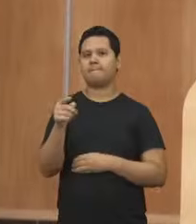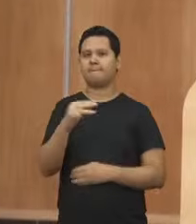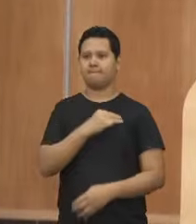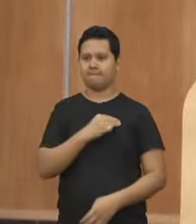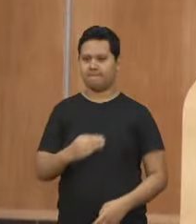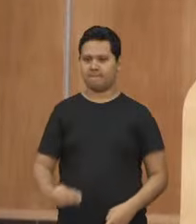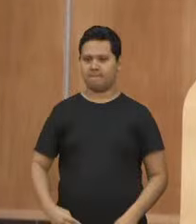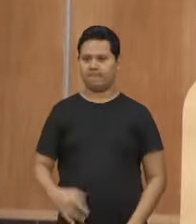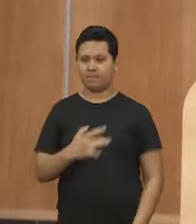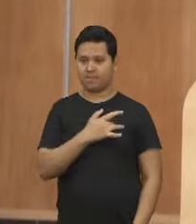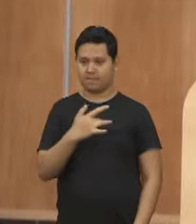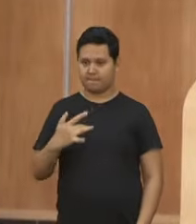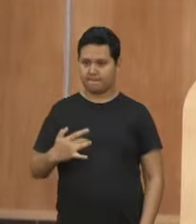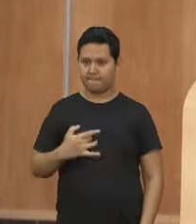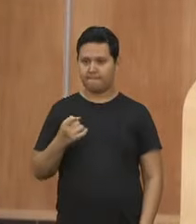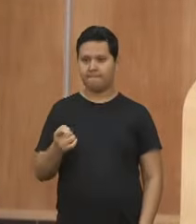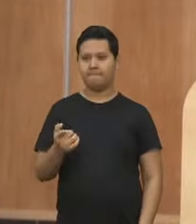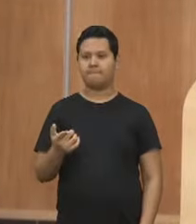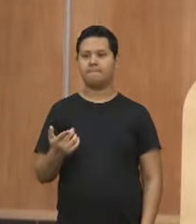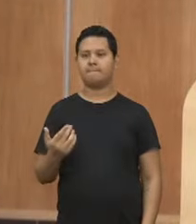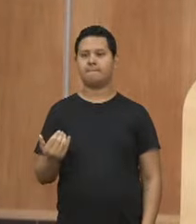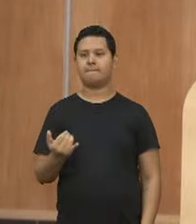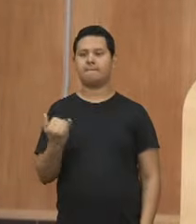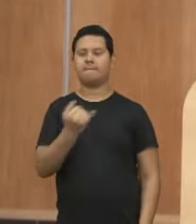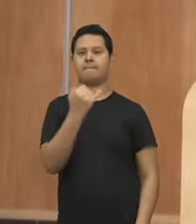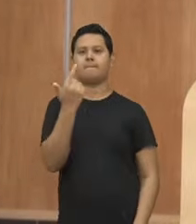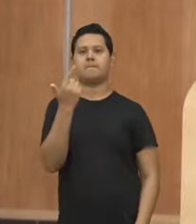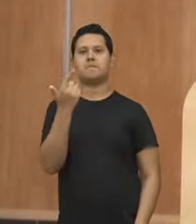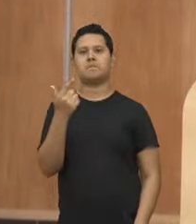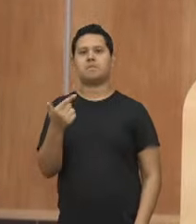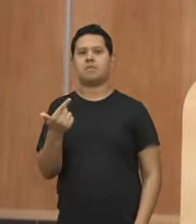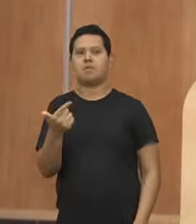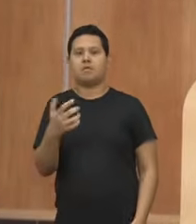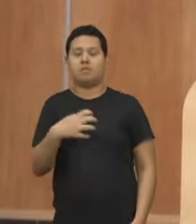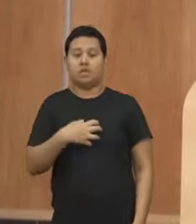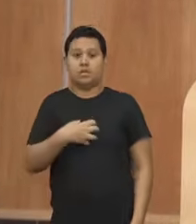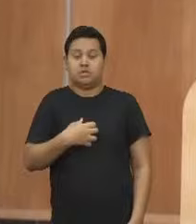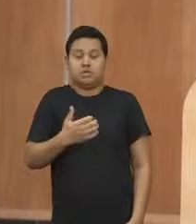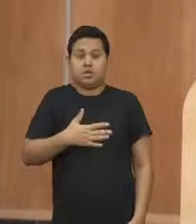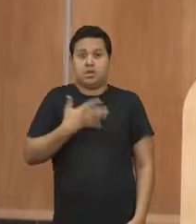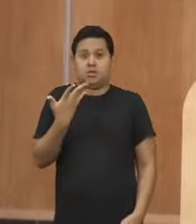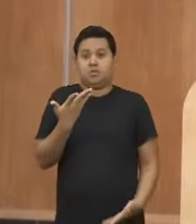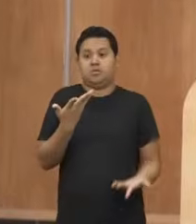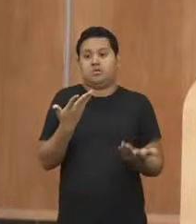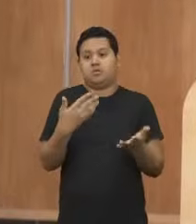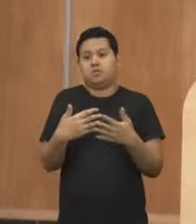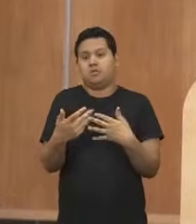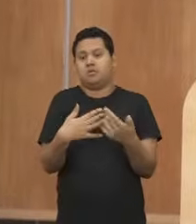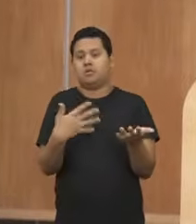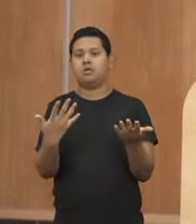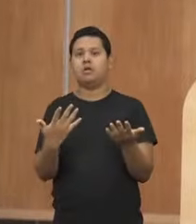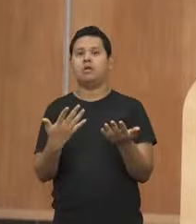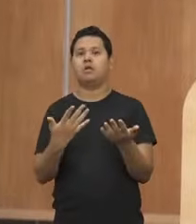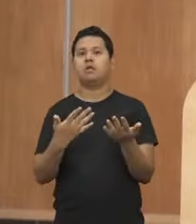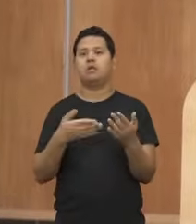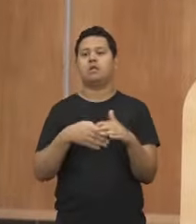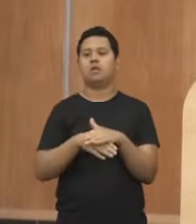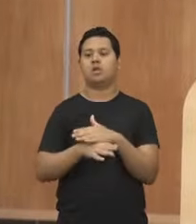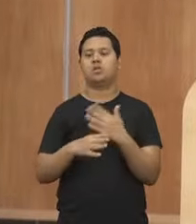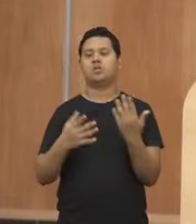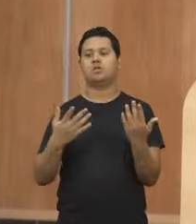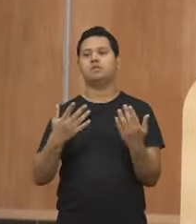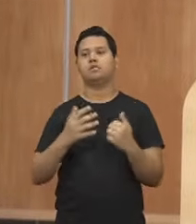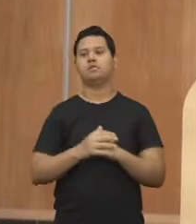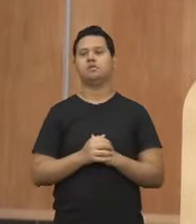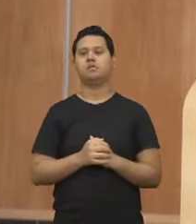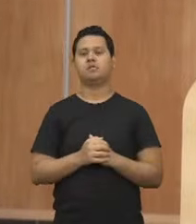saúde financeira melhor futuramente, e assim a gente não tenha surpresas, né, de repente, de querer investir em alguma obra e serviço, e nós